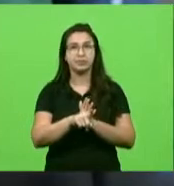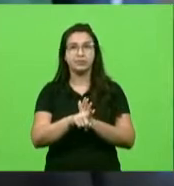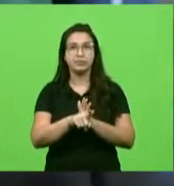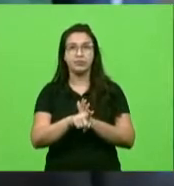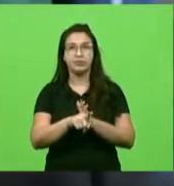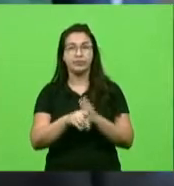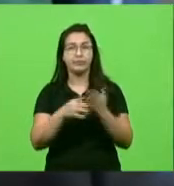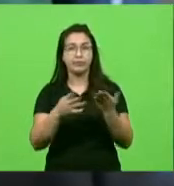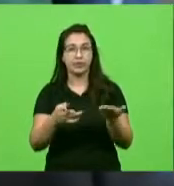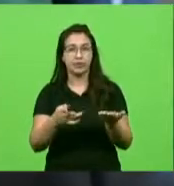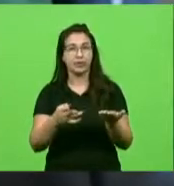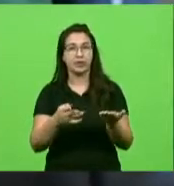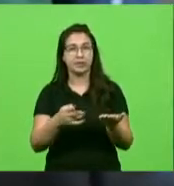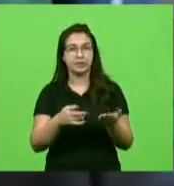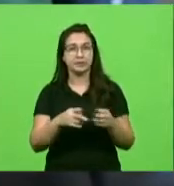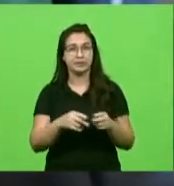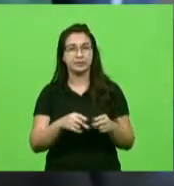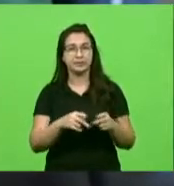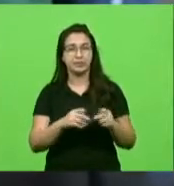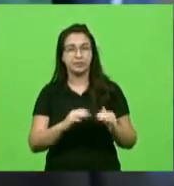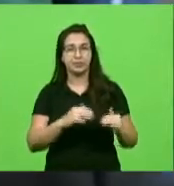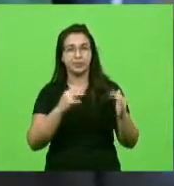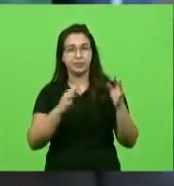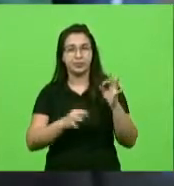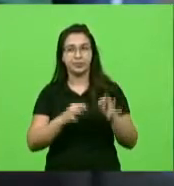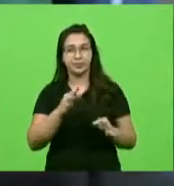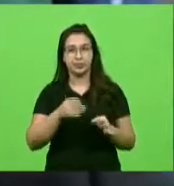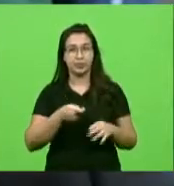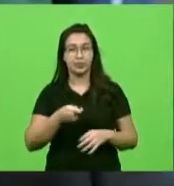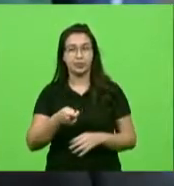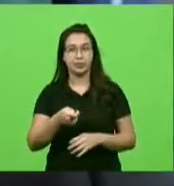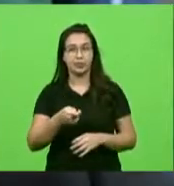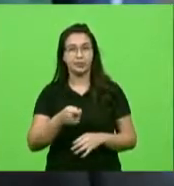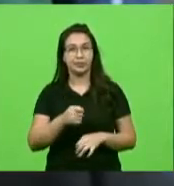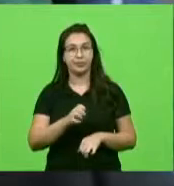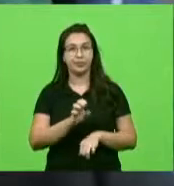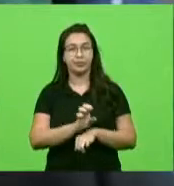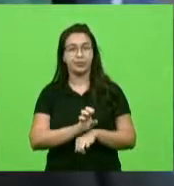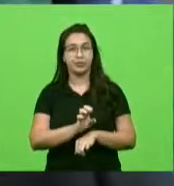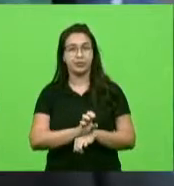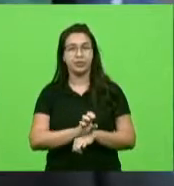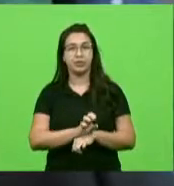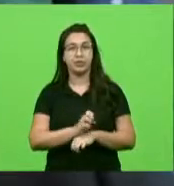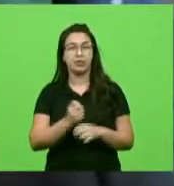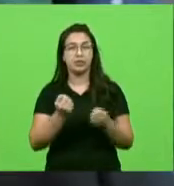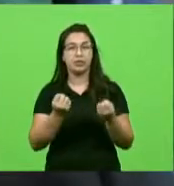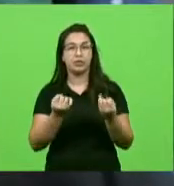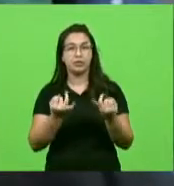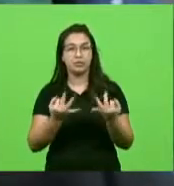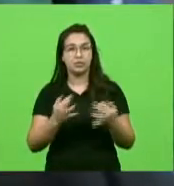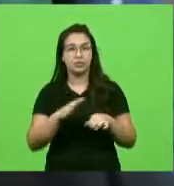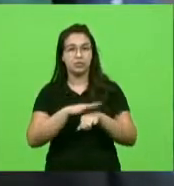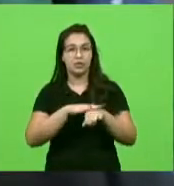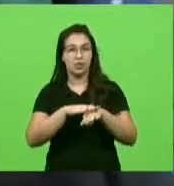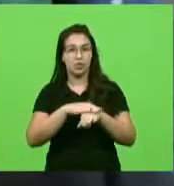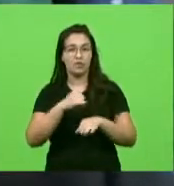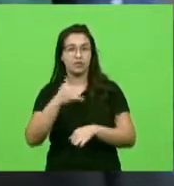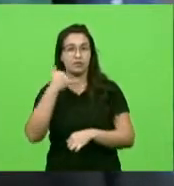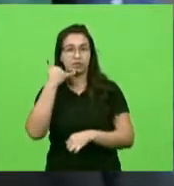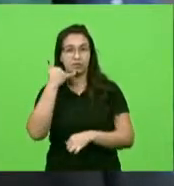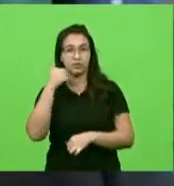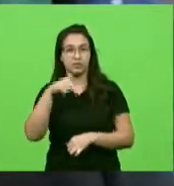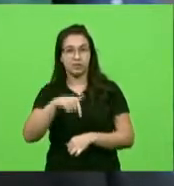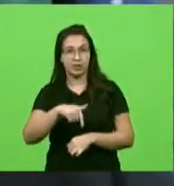senhor Procurador-Geral de Justiça, o doutor Fernando Cumim, quando este se refere ao conteúdo da conversa telefônica mantida por este